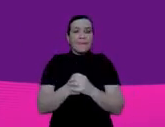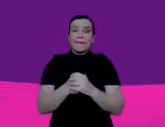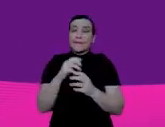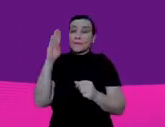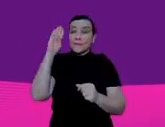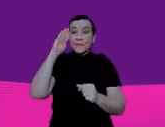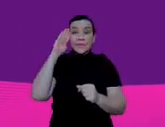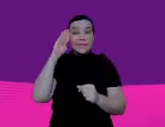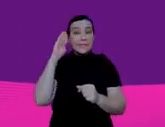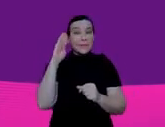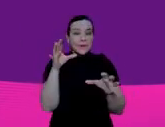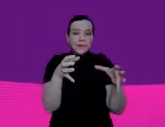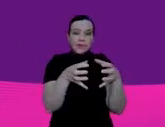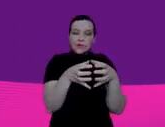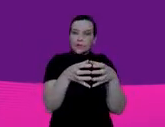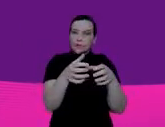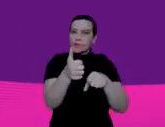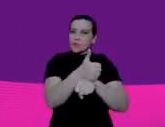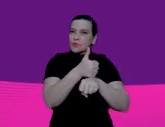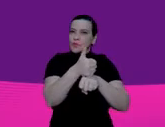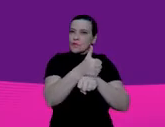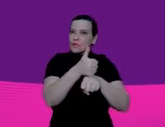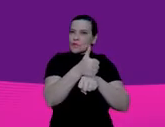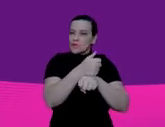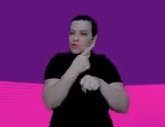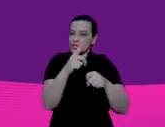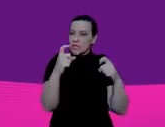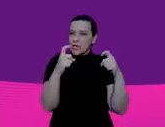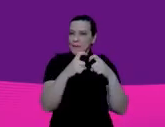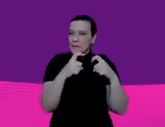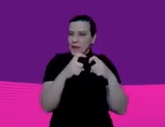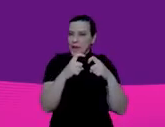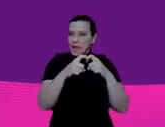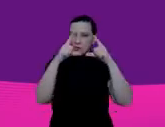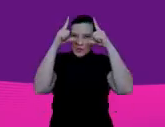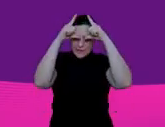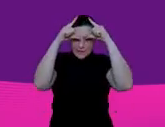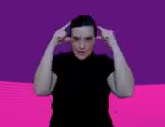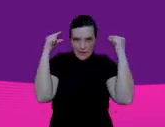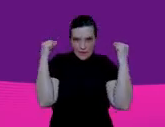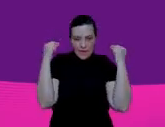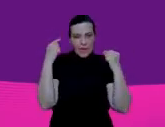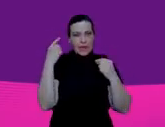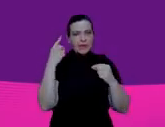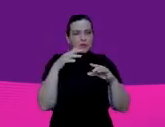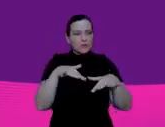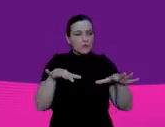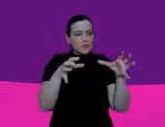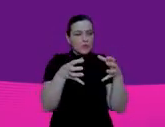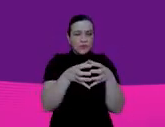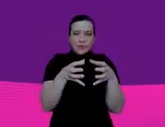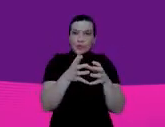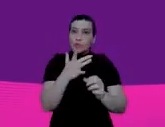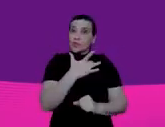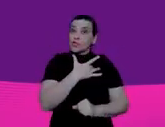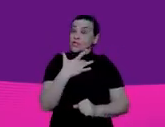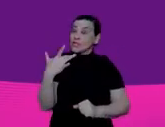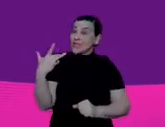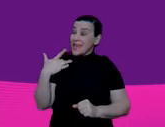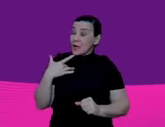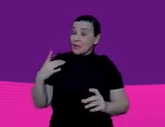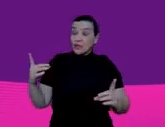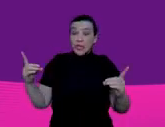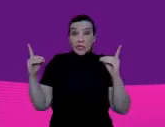clínico daquele médico e daquele enfermeiro, ou seja, de toda a equipe de saúde que está na linha de frente ali com os pacientes.